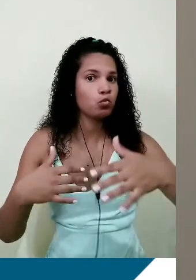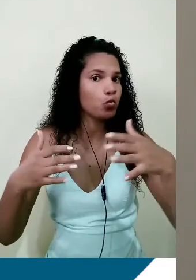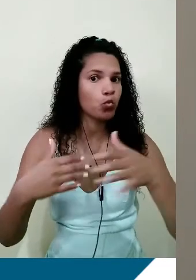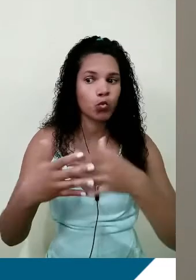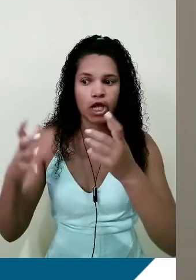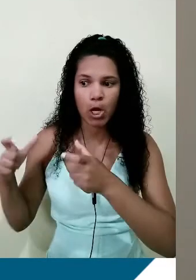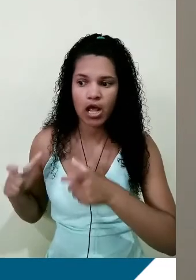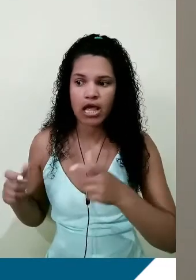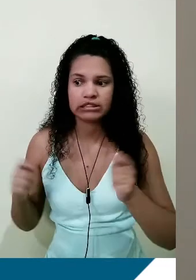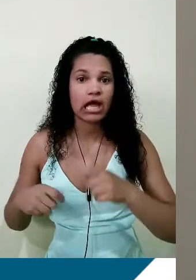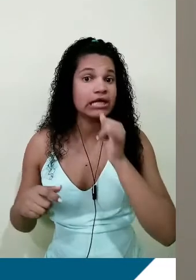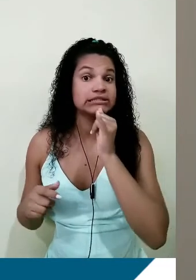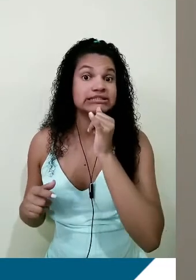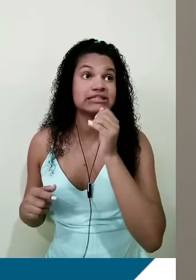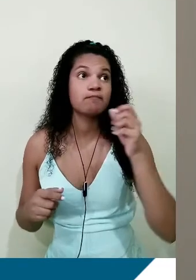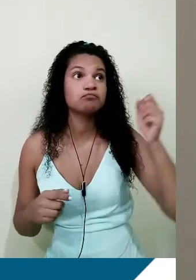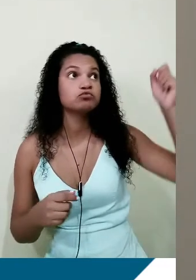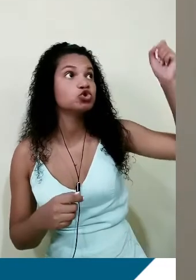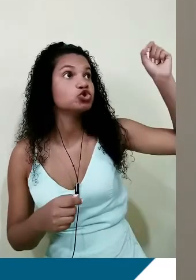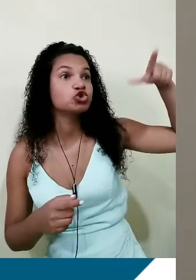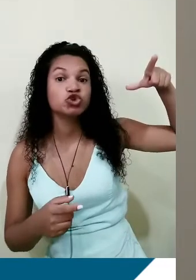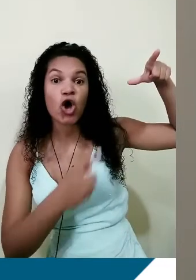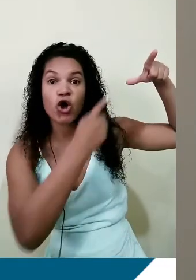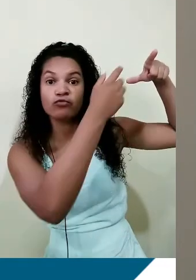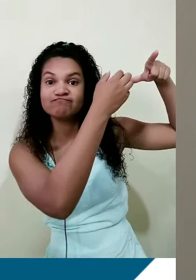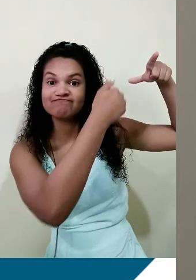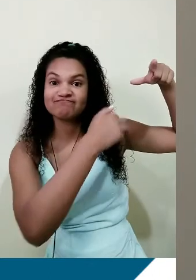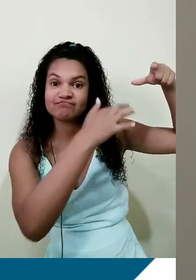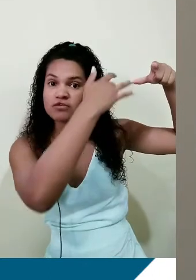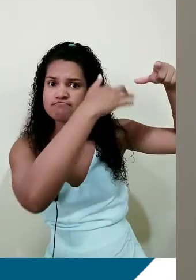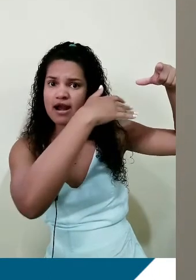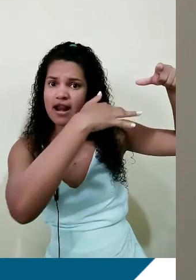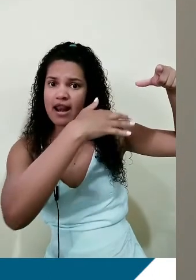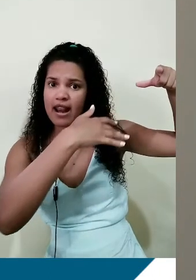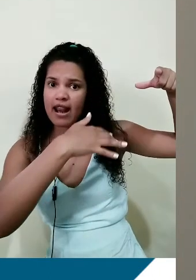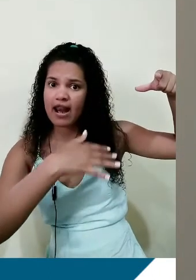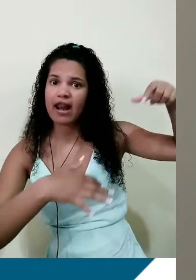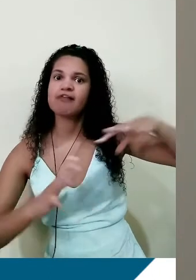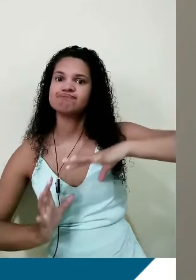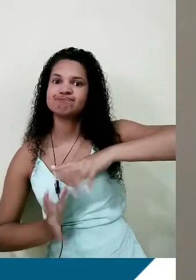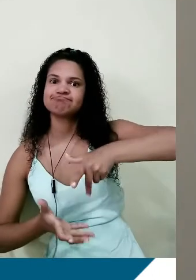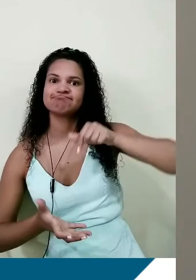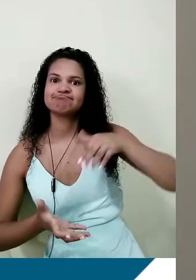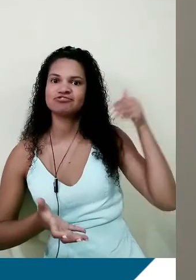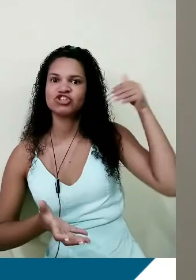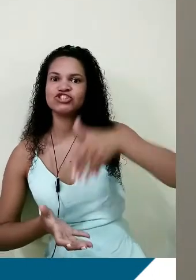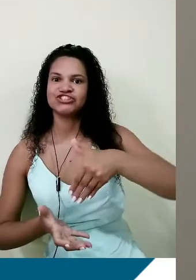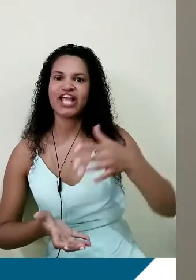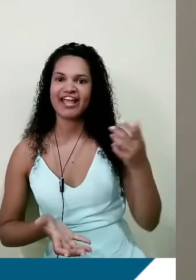o Sol, e chegar até o nosso planeta, a Terra, mesmo que entre os dois exista